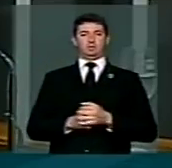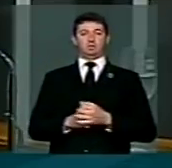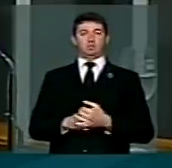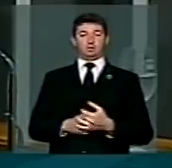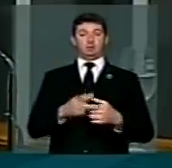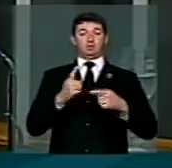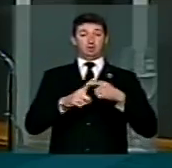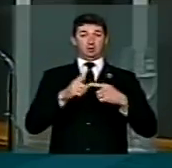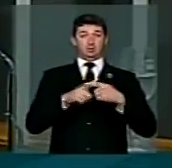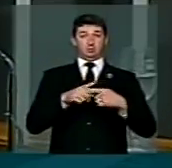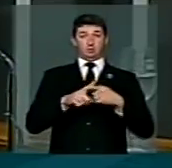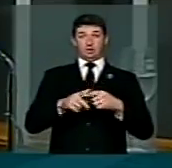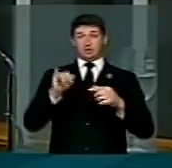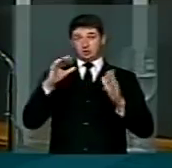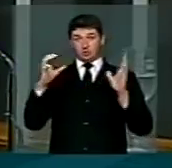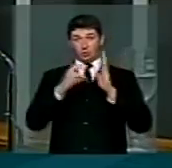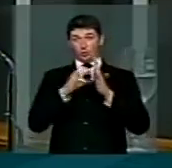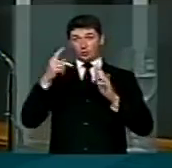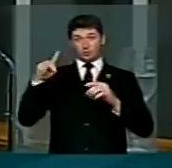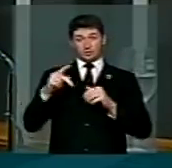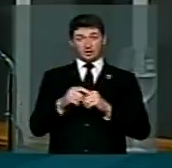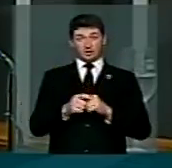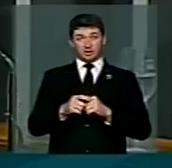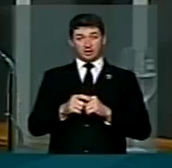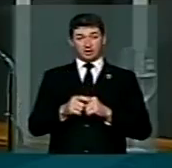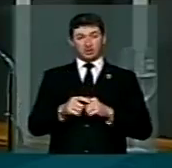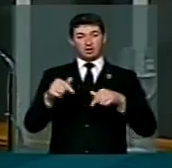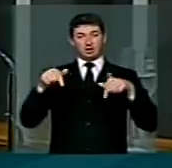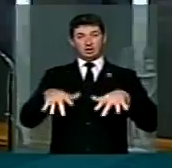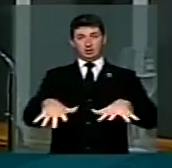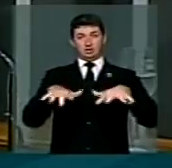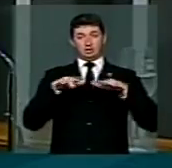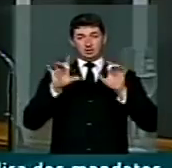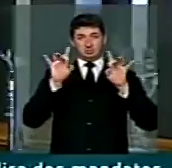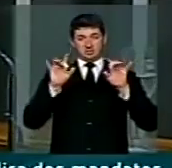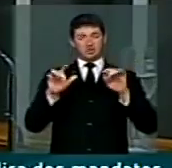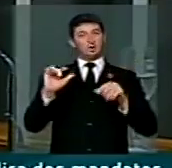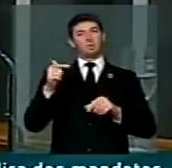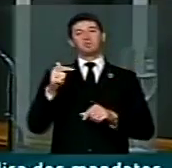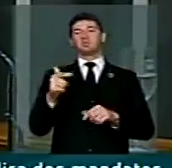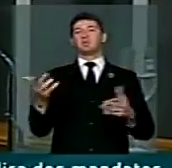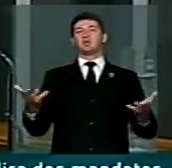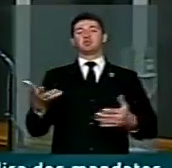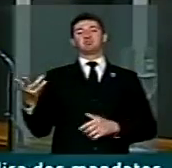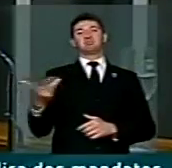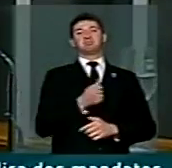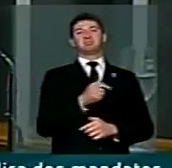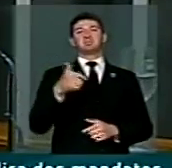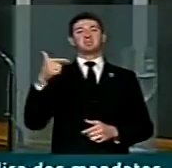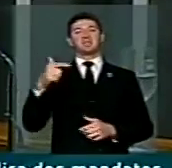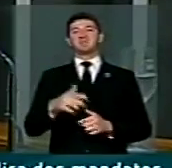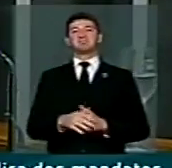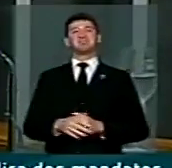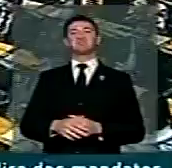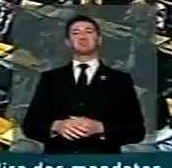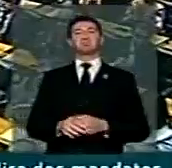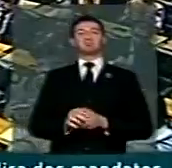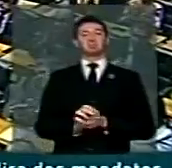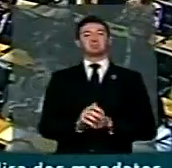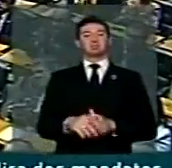o concurso deles, certamente essa sessão não teria o brilho que está tendo nesta tarde.